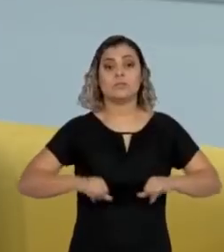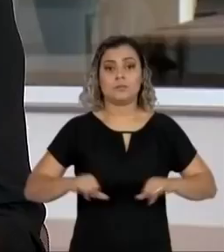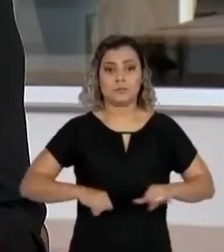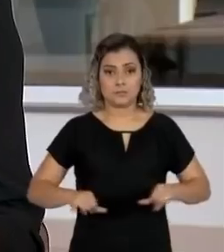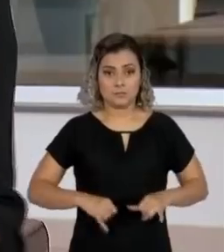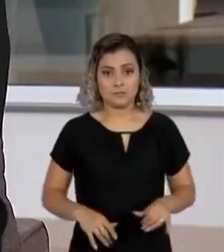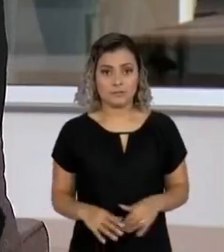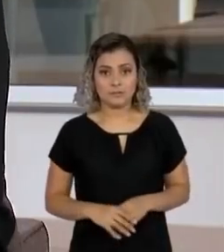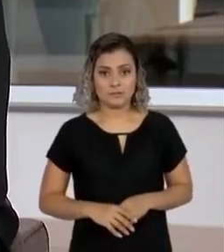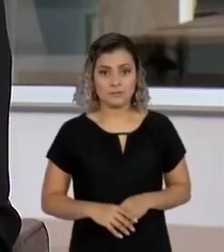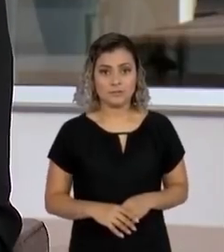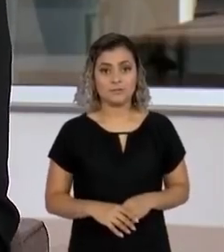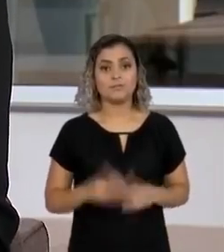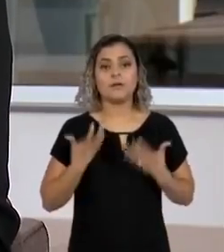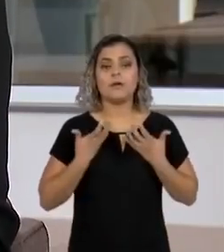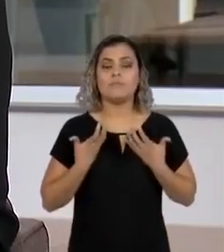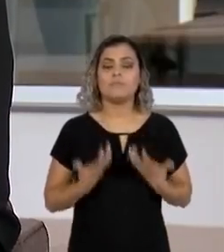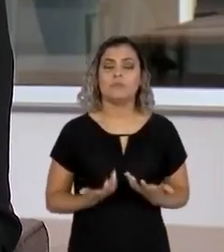sofrimento.